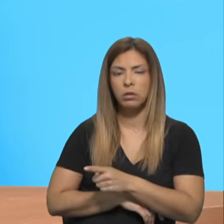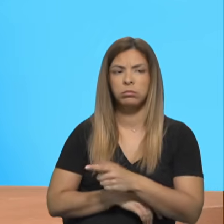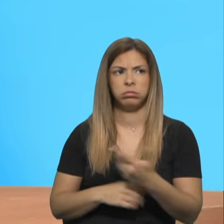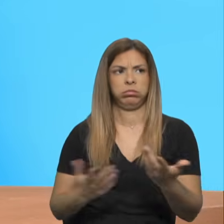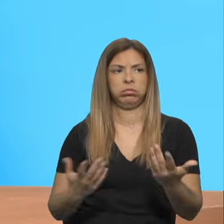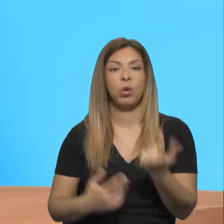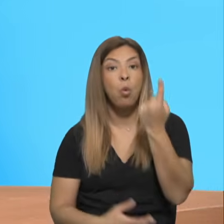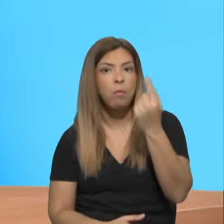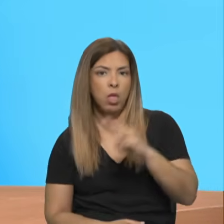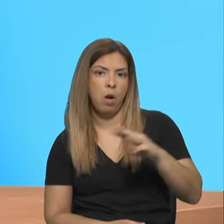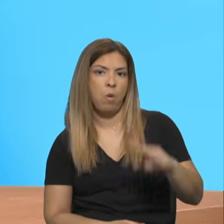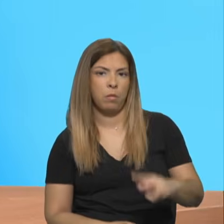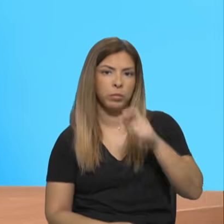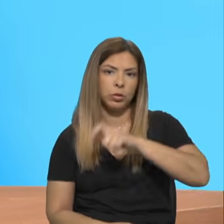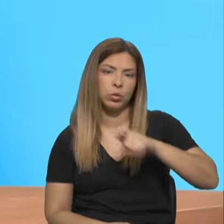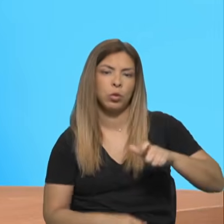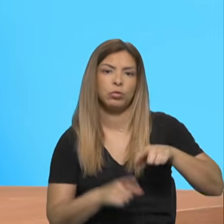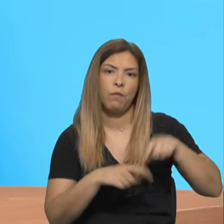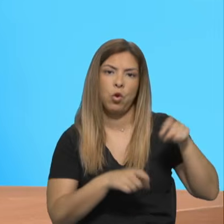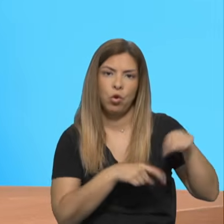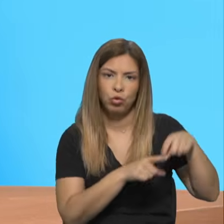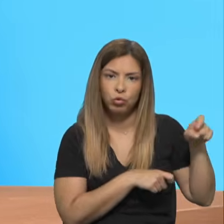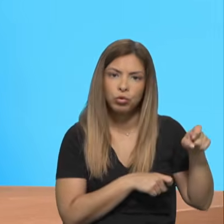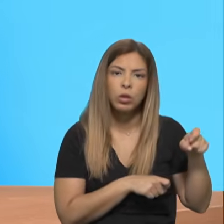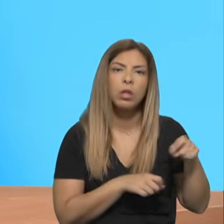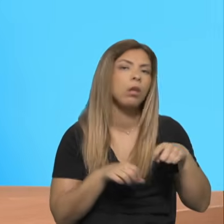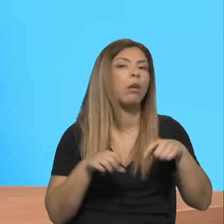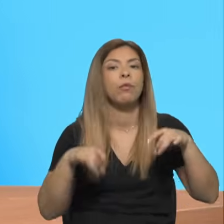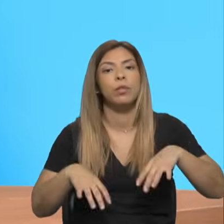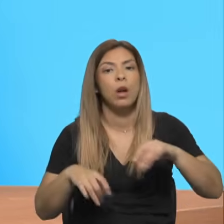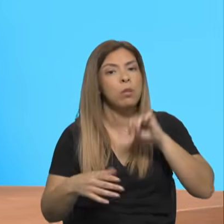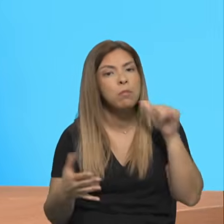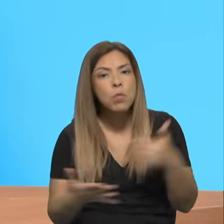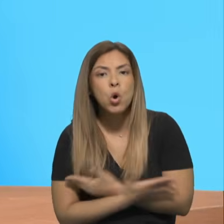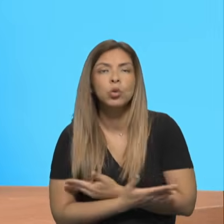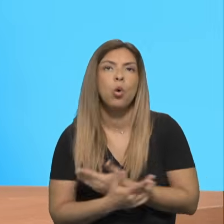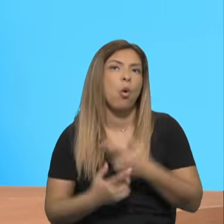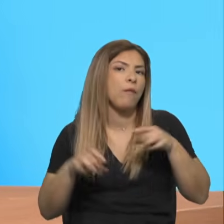de deslocados para evitar que sejam mortos, não é? E, portanto, que